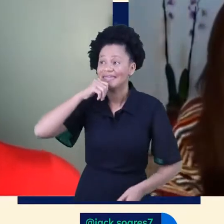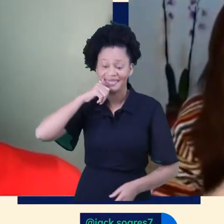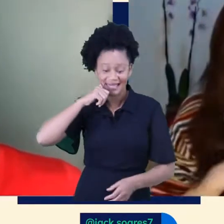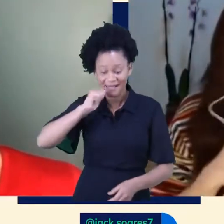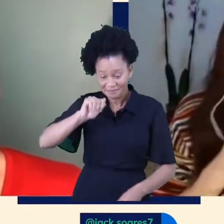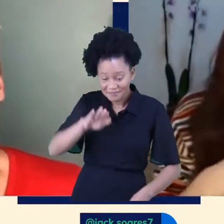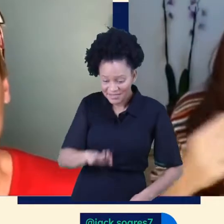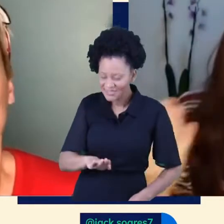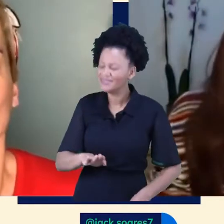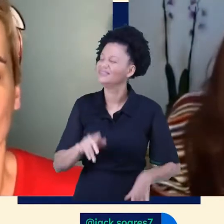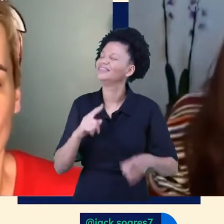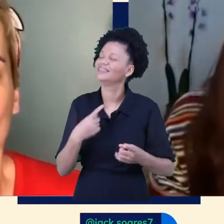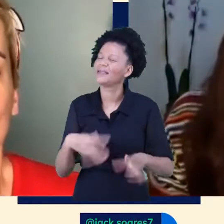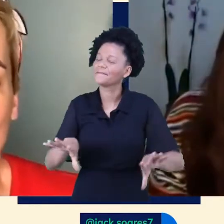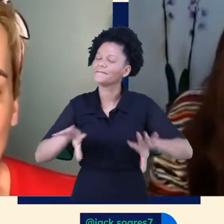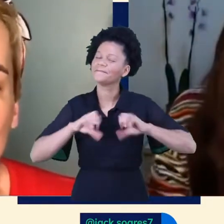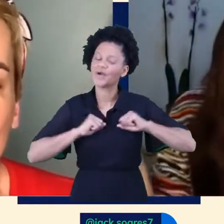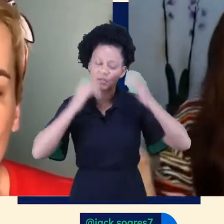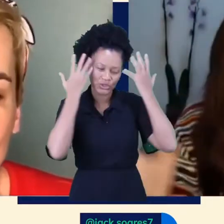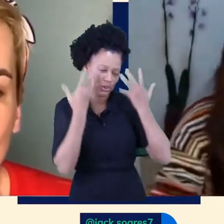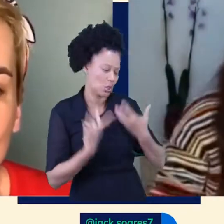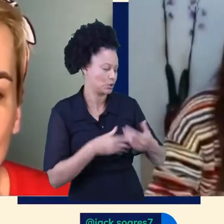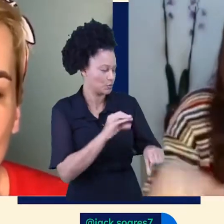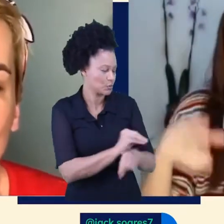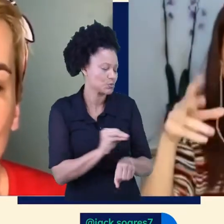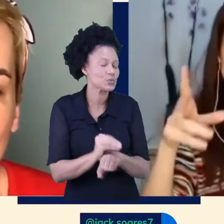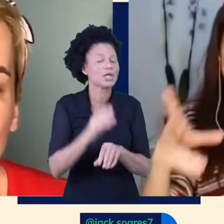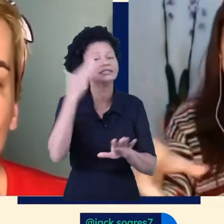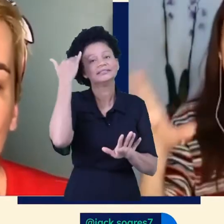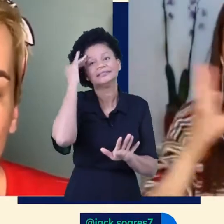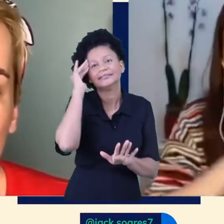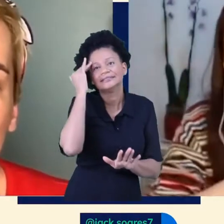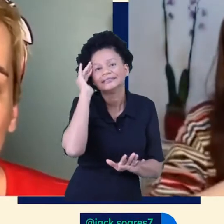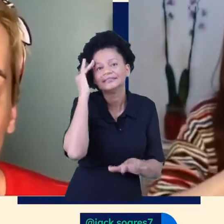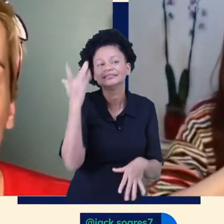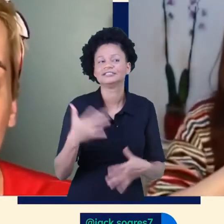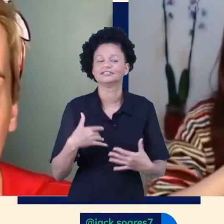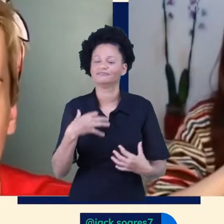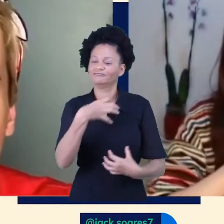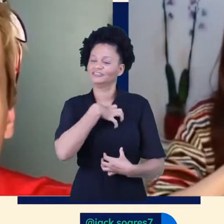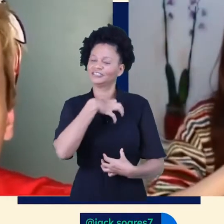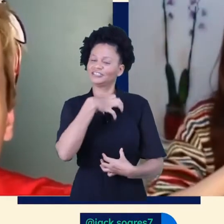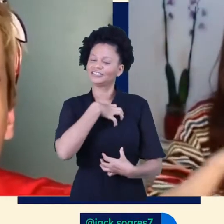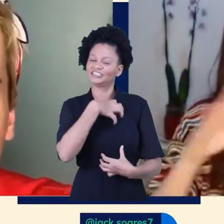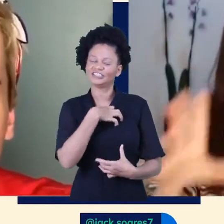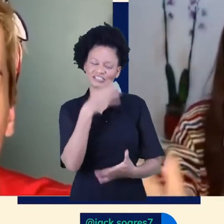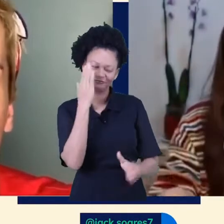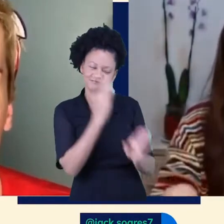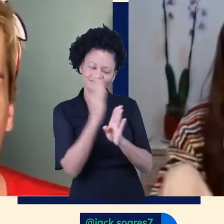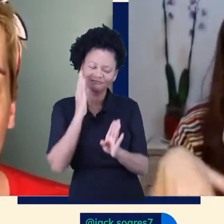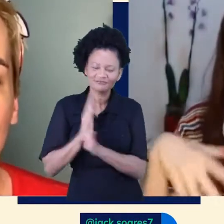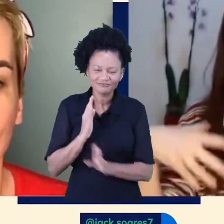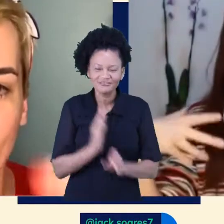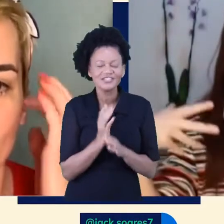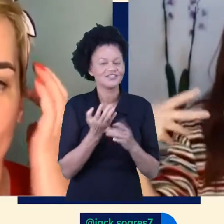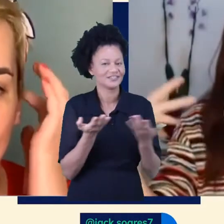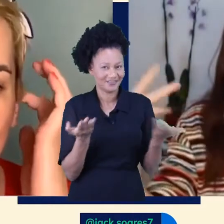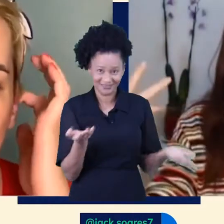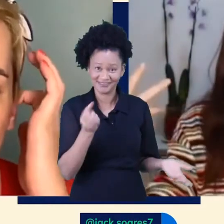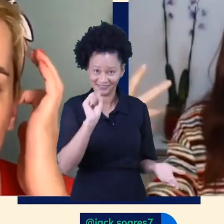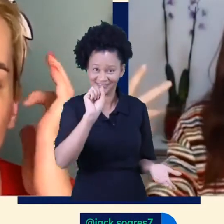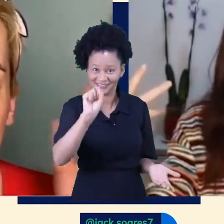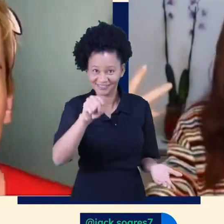Nossa mulher é cuidadora, ela é compreensiva, ela tem um sexto sentido, não é assim que a gente fala? Sim. Como se fosse